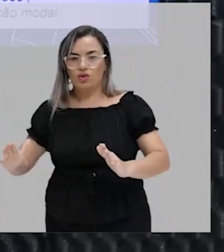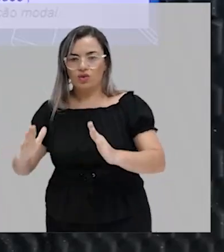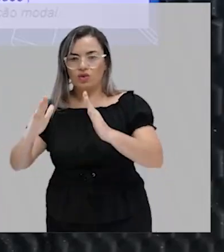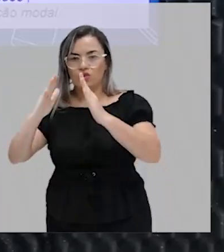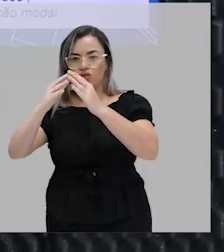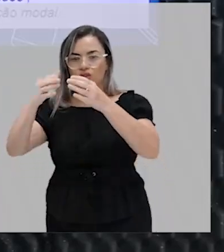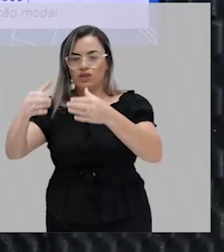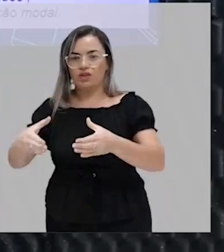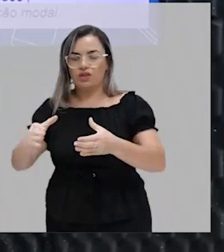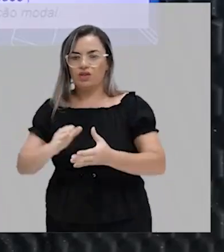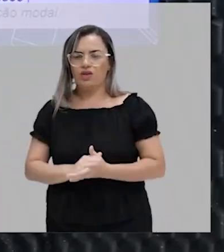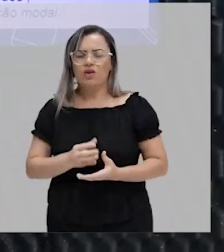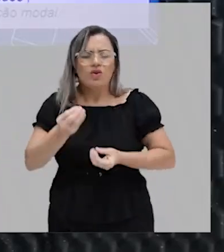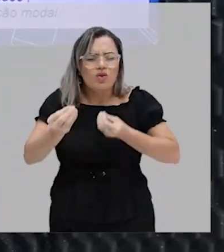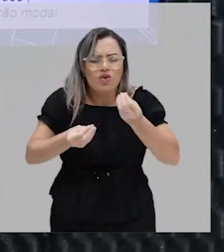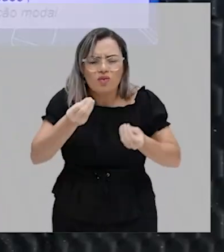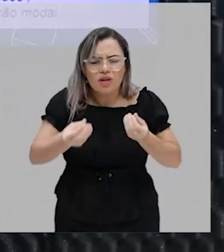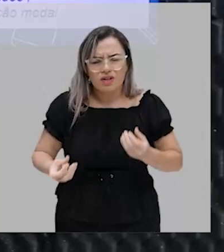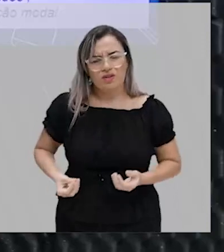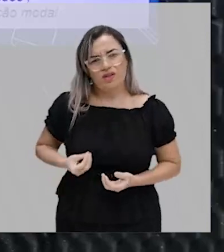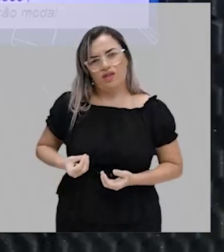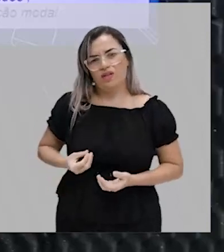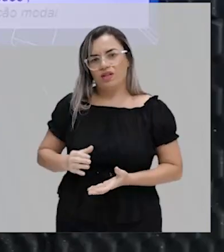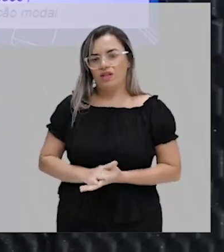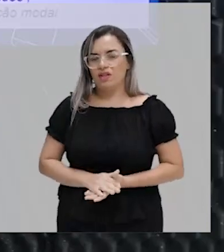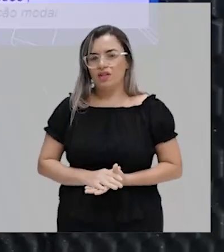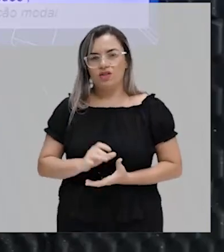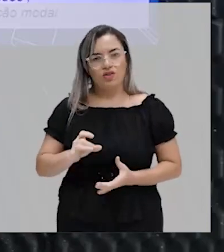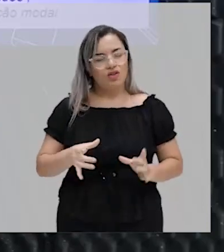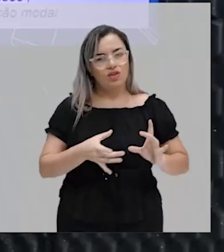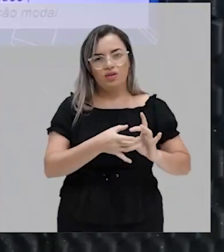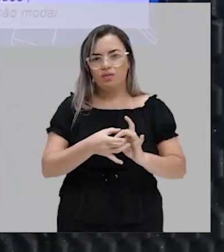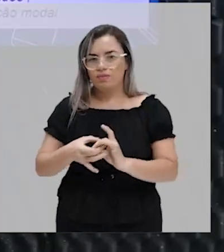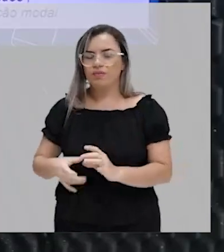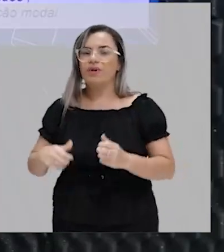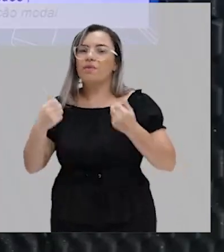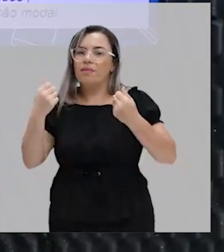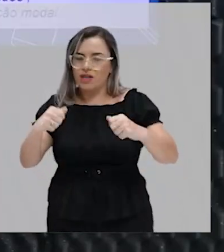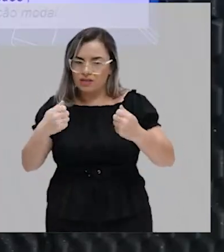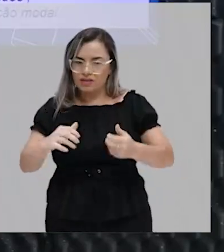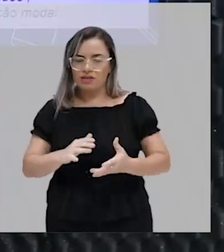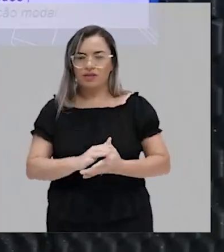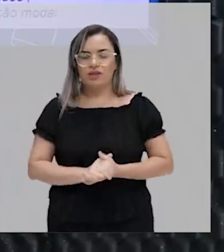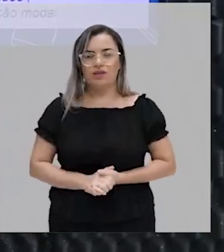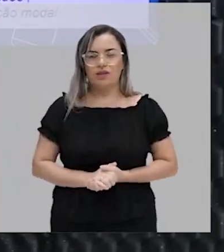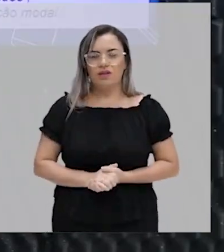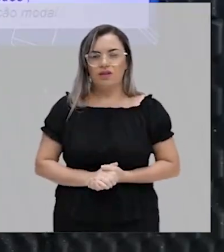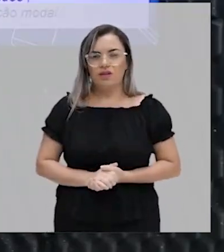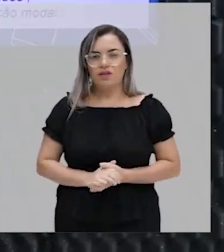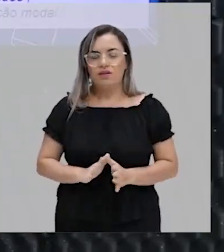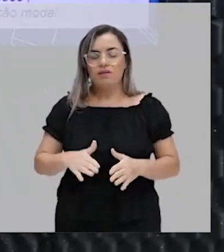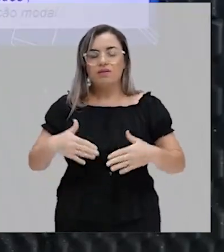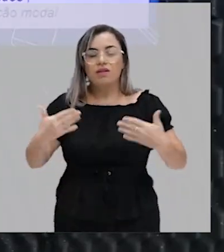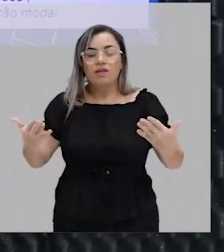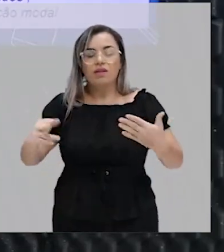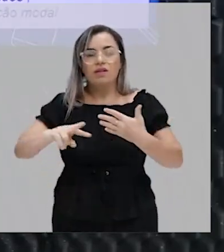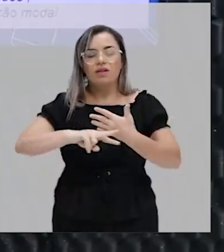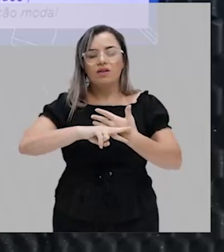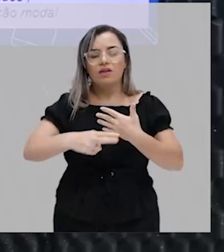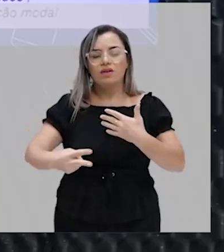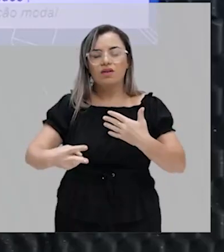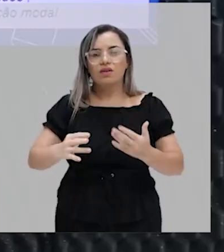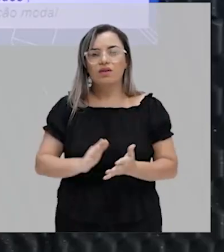só apenas sobrevive para trabalhar. Isso é a realidade de muitos brasileiros, galera. Tá certo? Então, galera, Marcos, e a consequência disso? O que